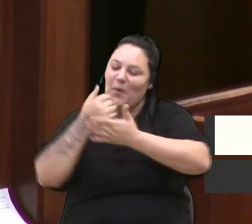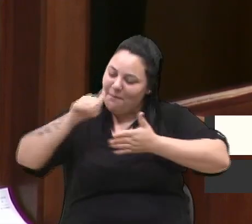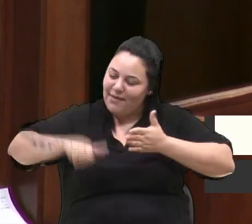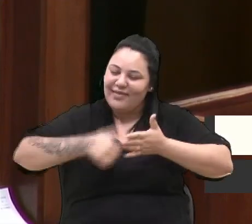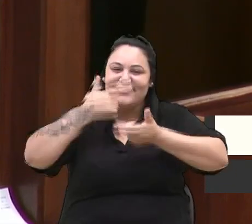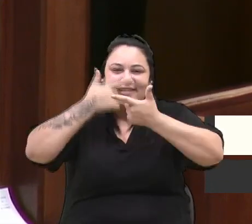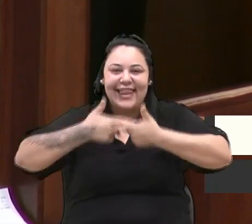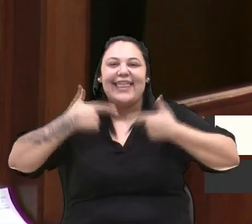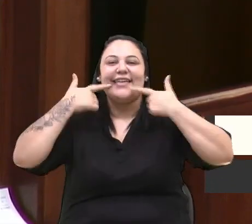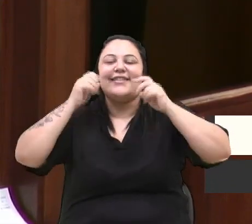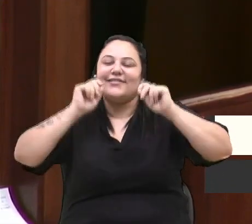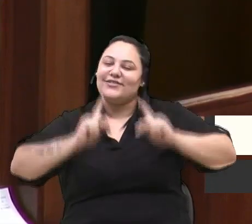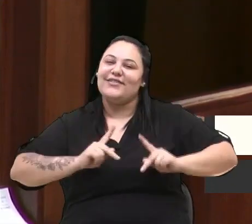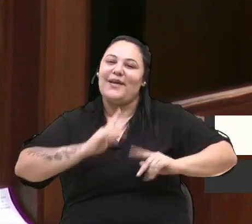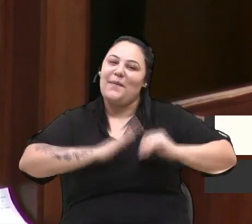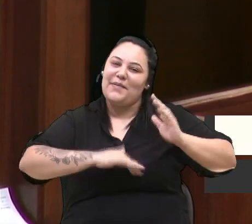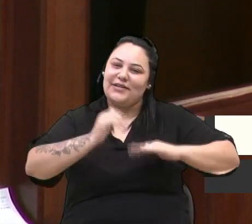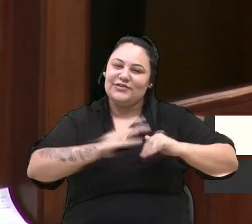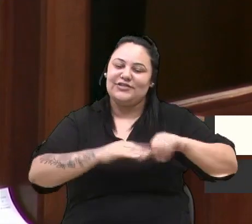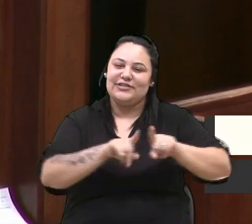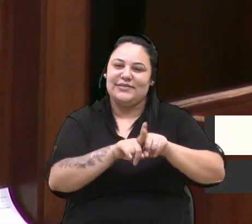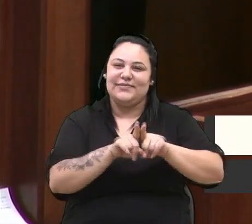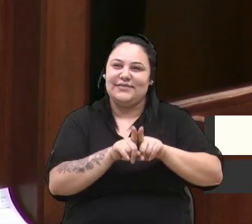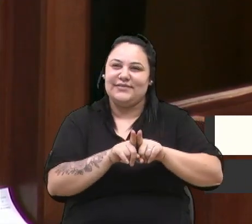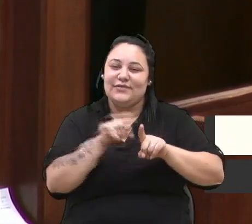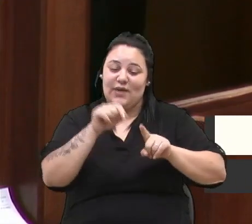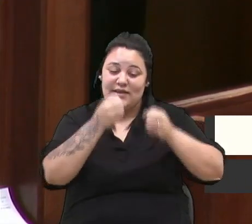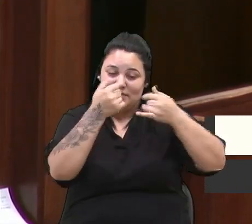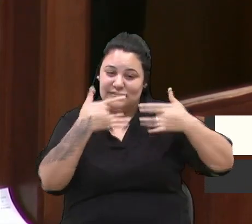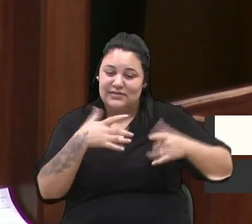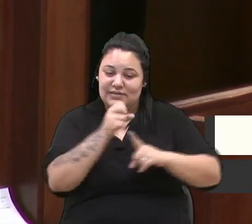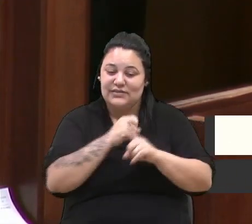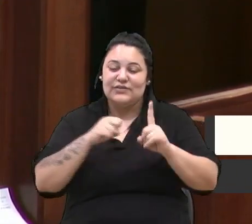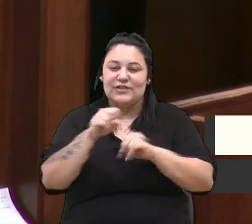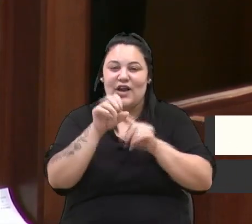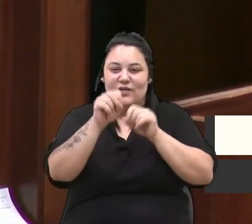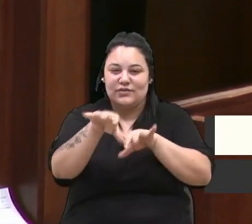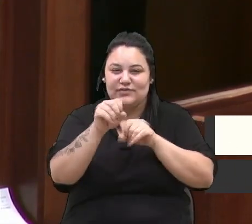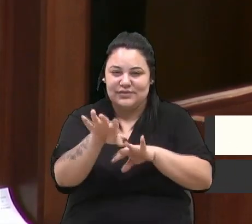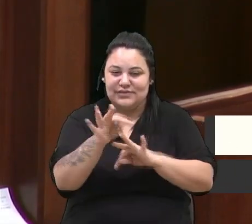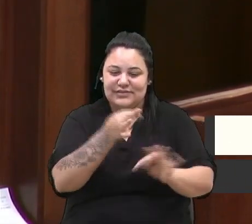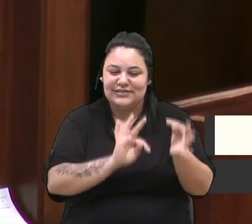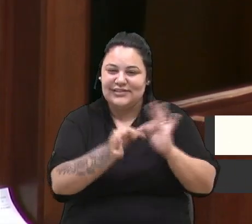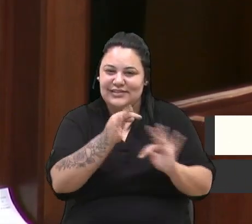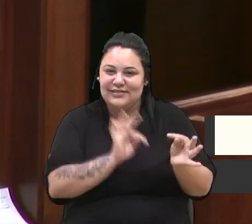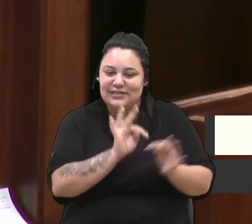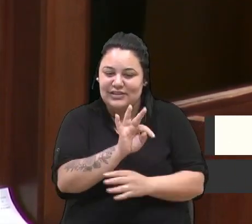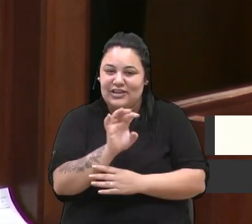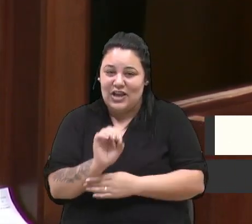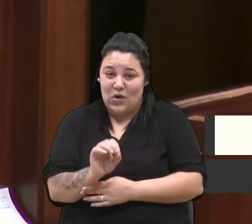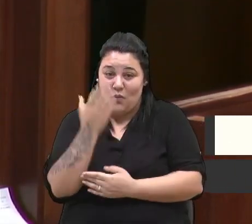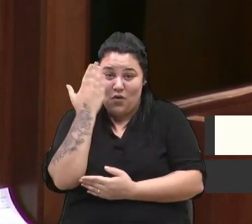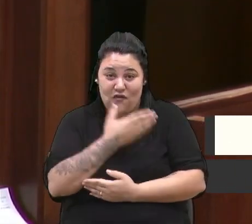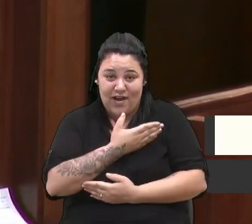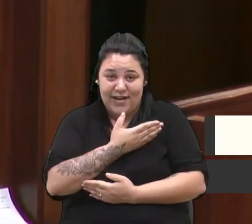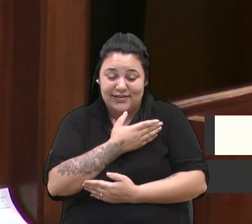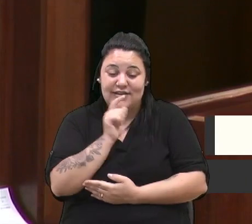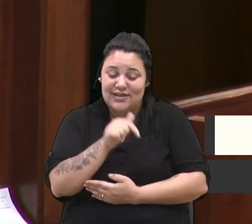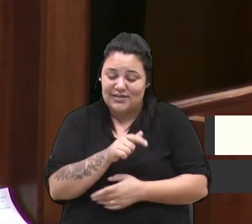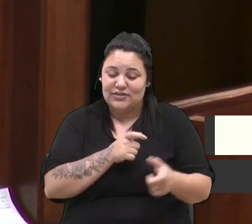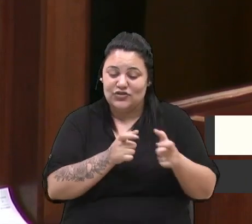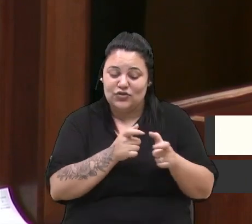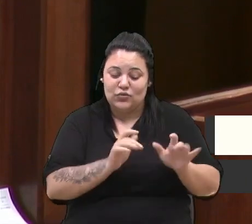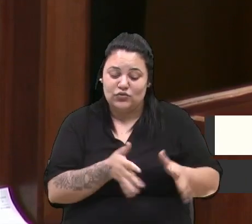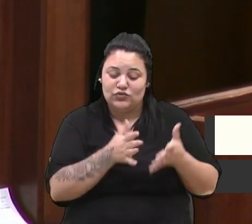quem pratica. Com essa dimensão social, educacional e terapêutica comprovada, esse jogo que estimula